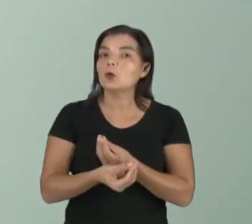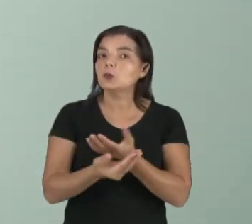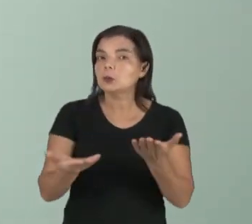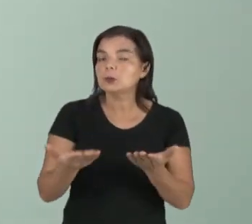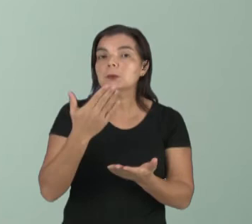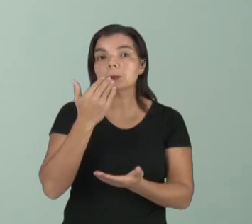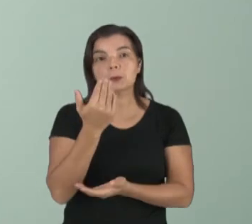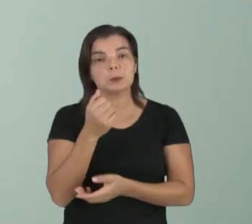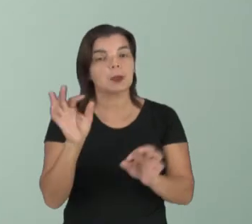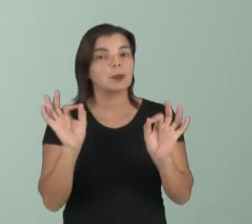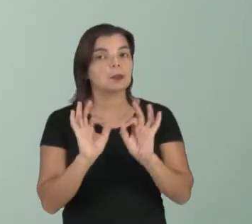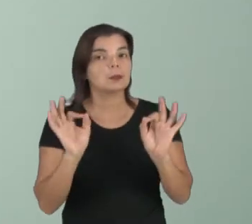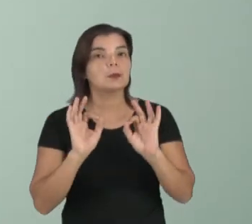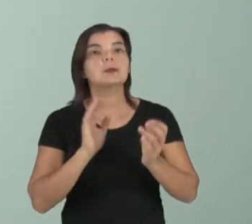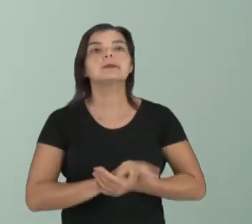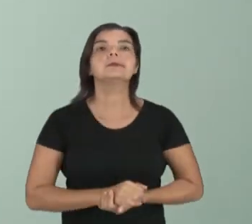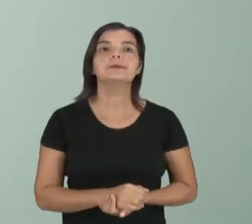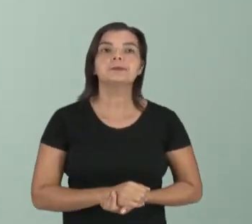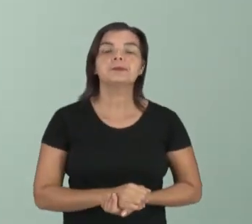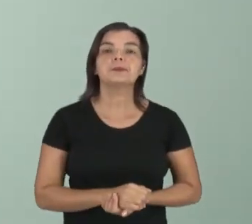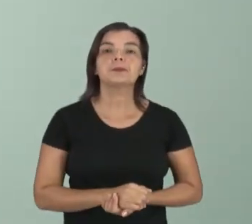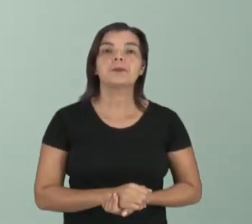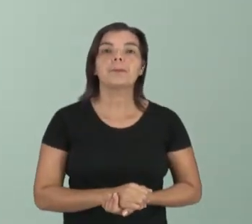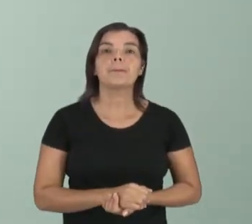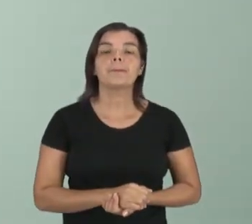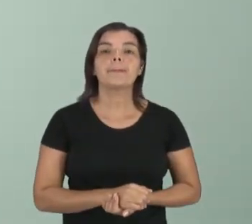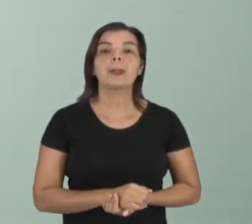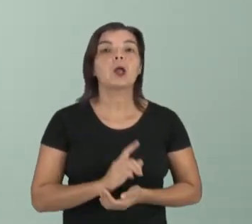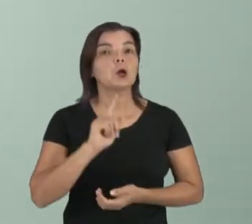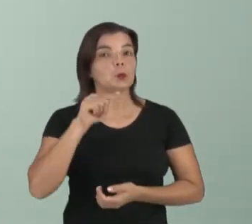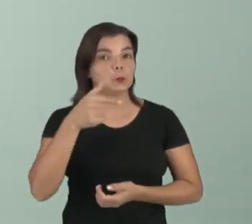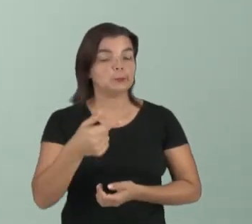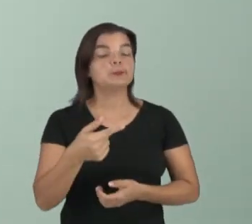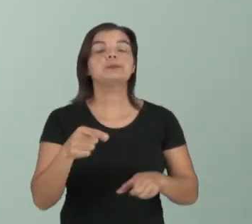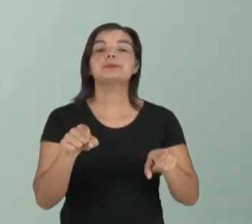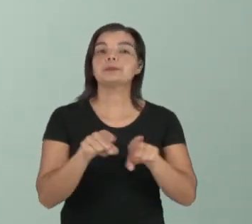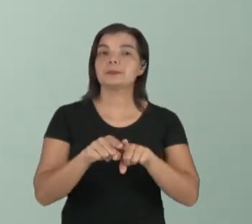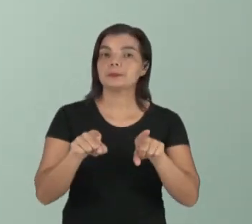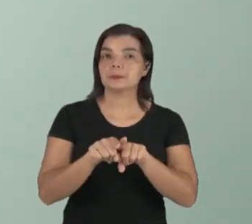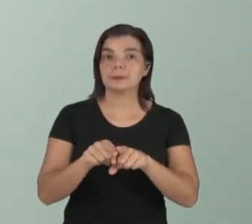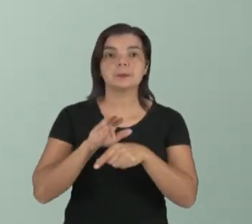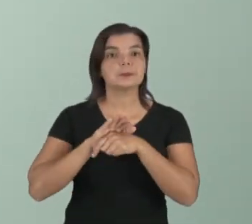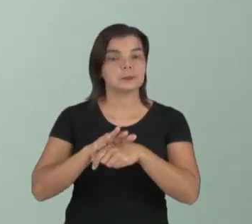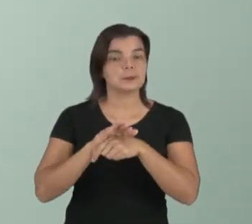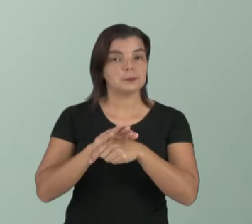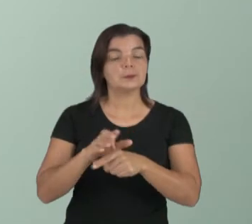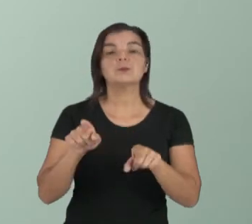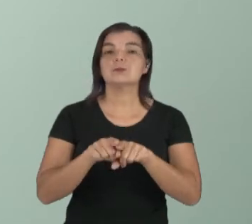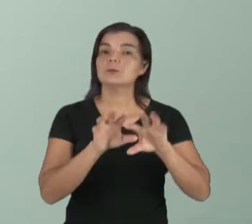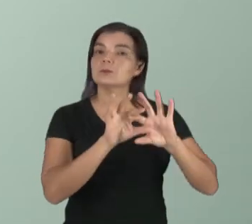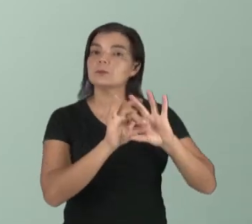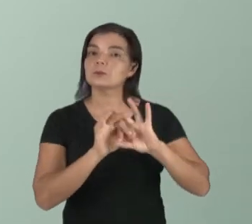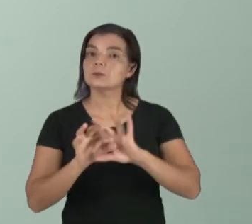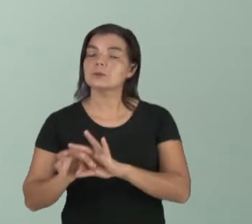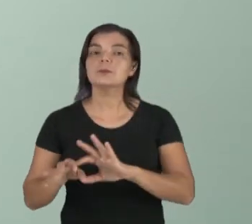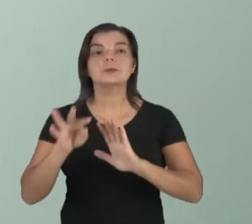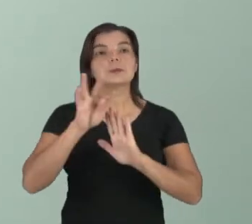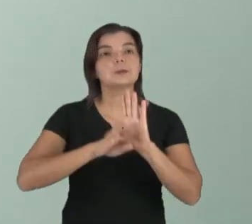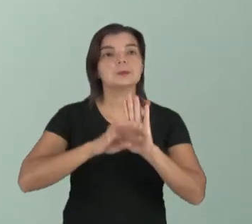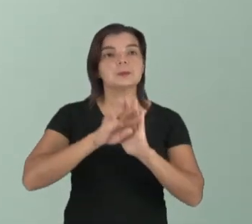tipo de comida. E o outro fator contribuinte para a coerência de um texto